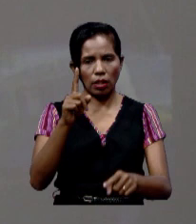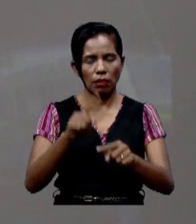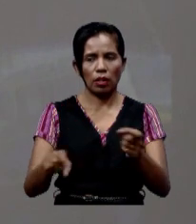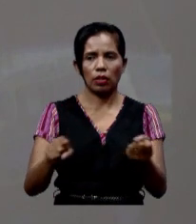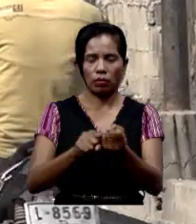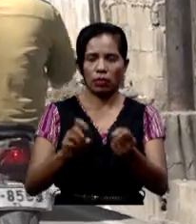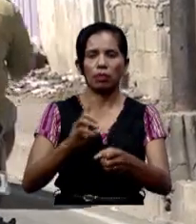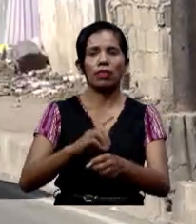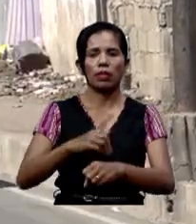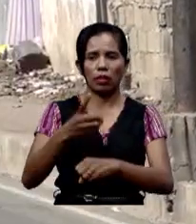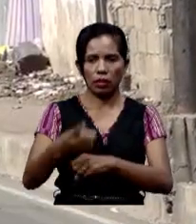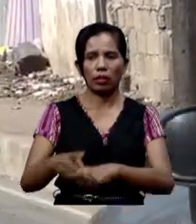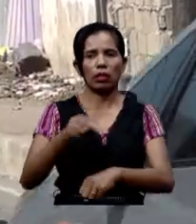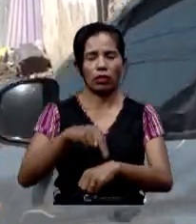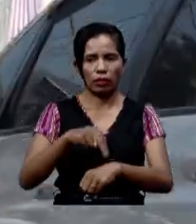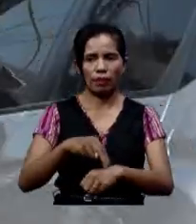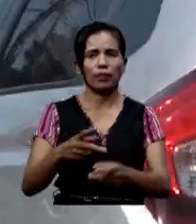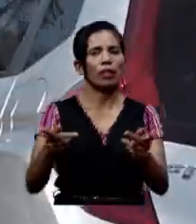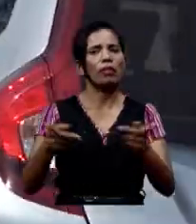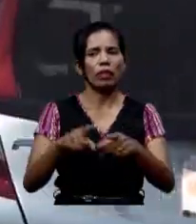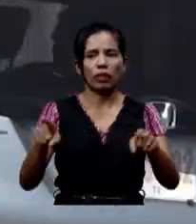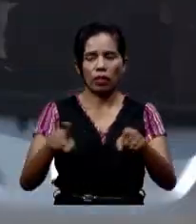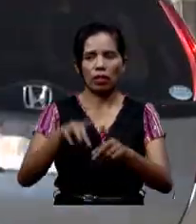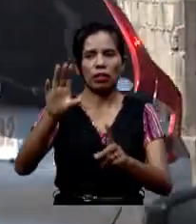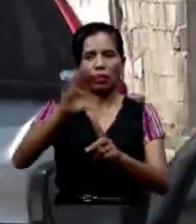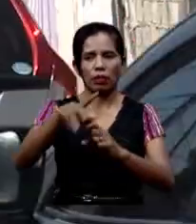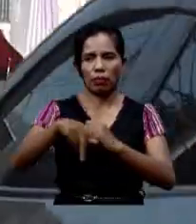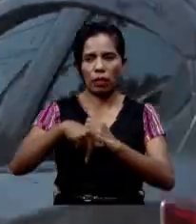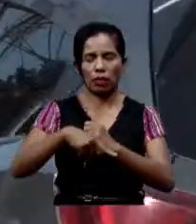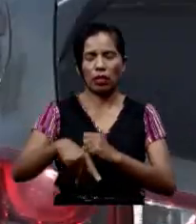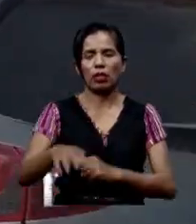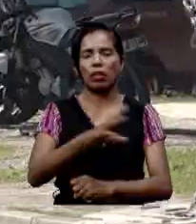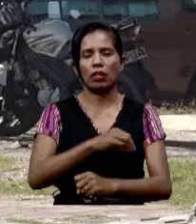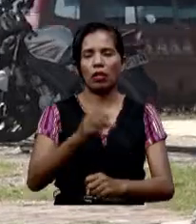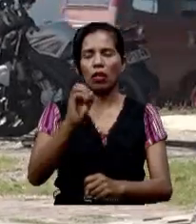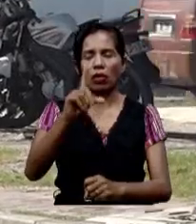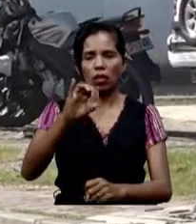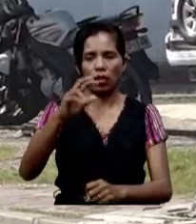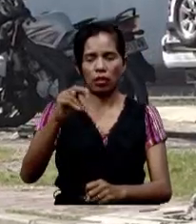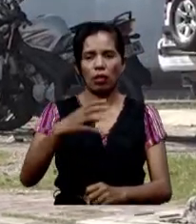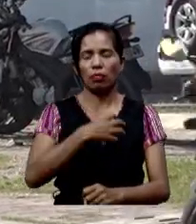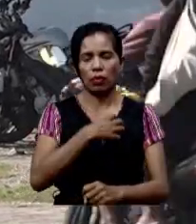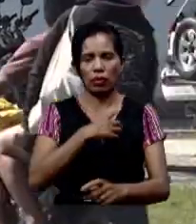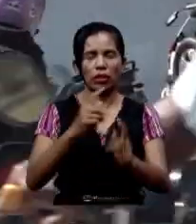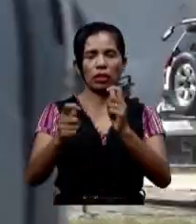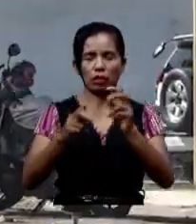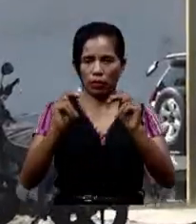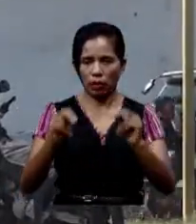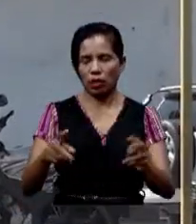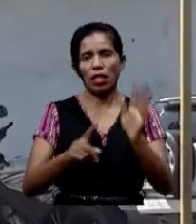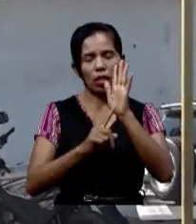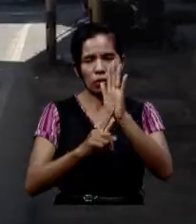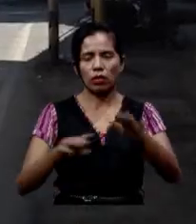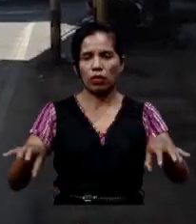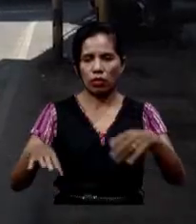ba desastre. E a fatinha nessa, sefe bancada Cunto, Olinda Guterres, atetem, polícia trânsito, precisa de todo